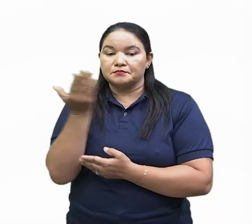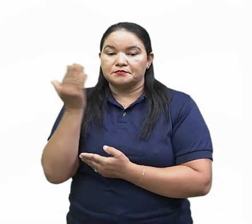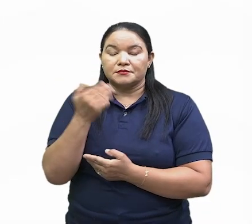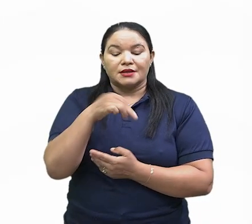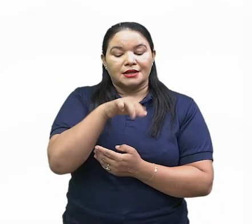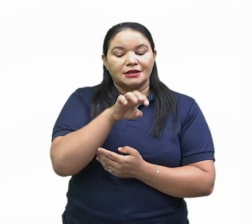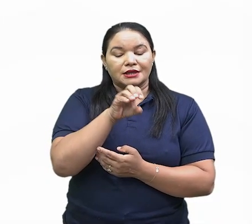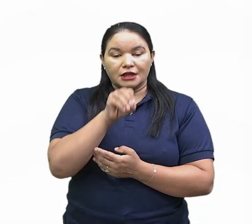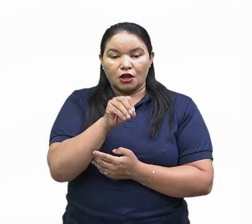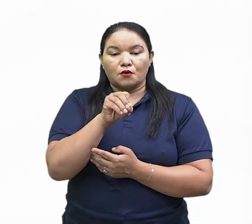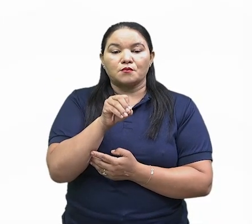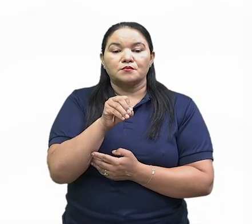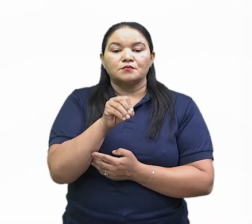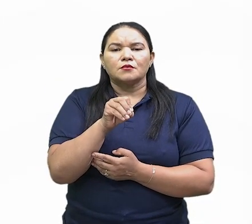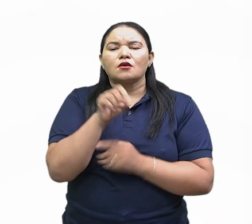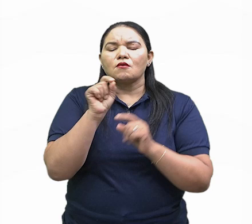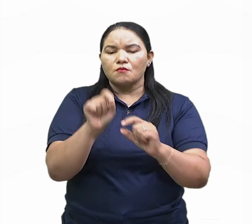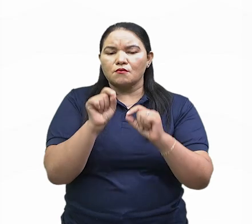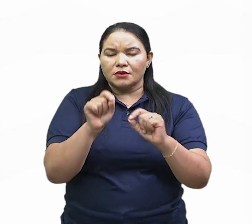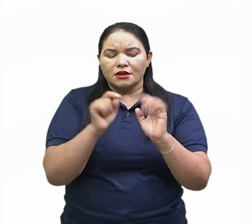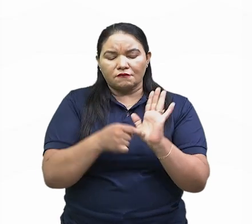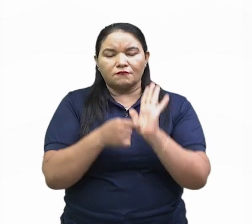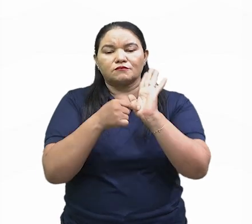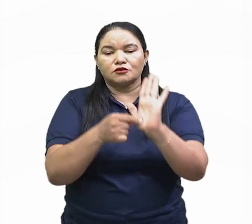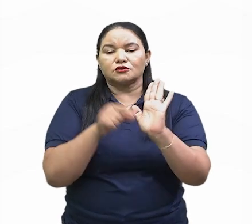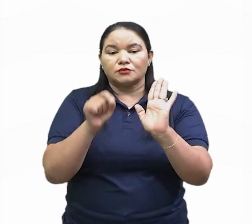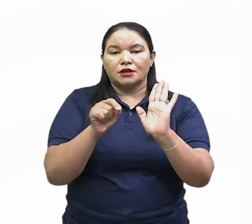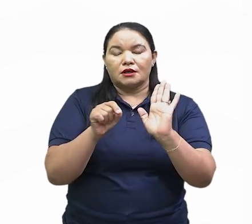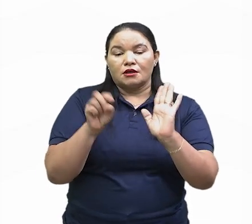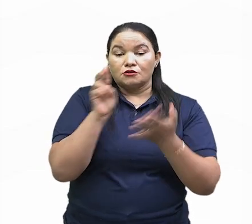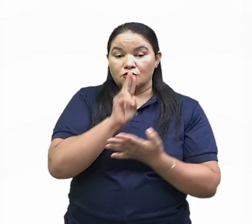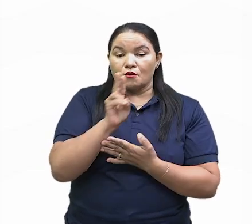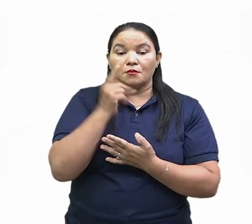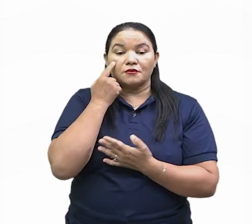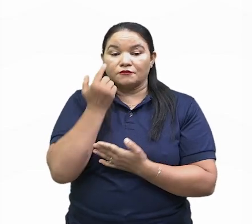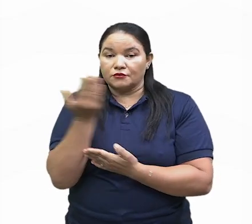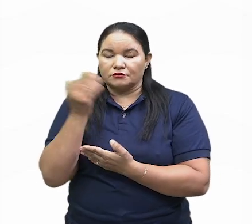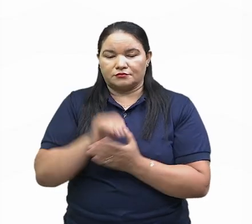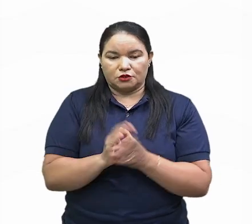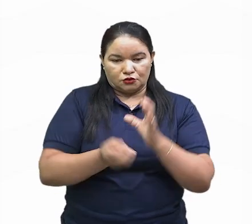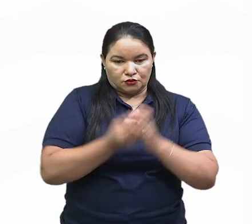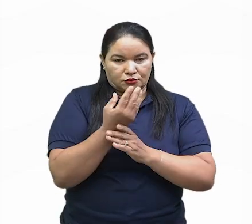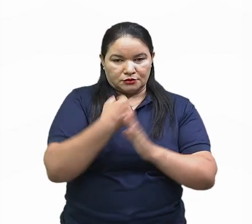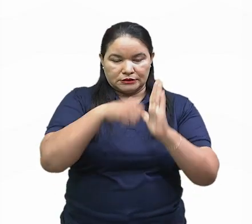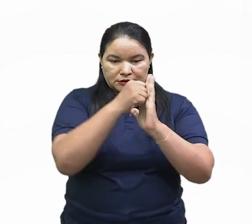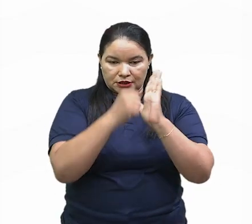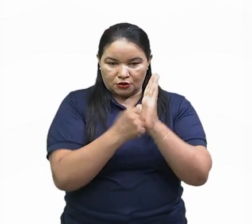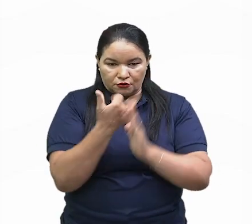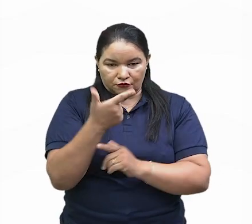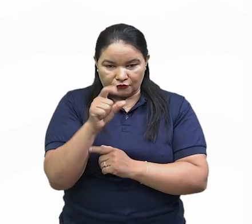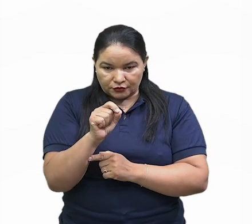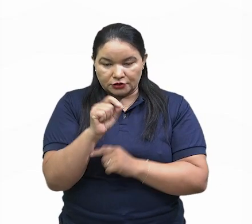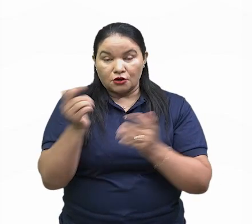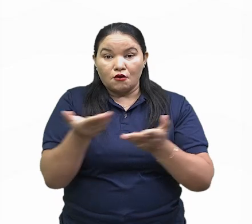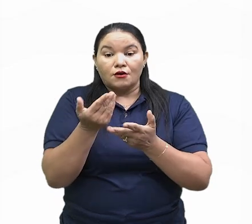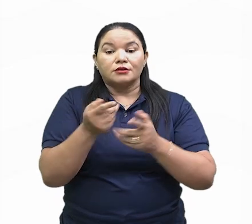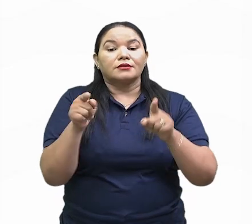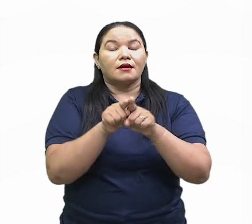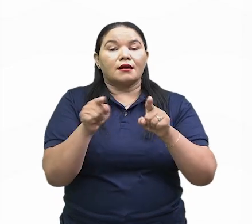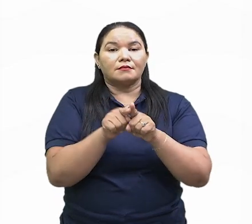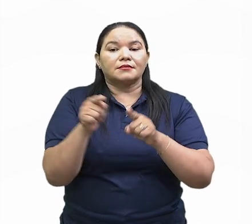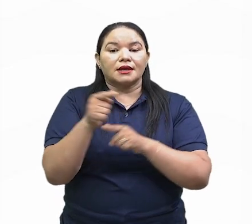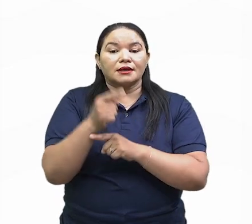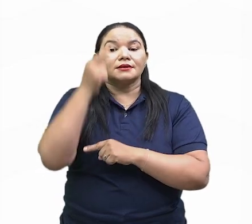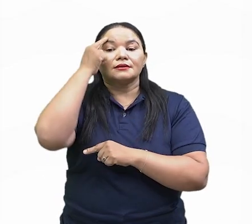que que a teoria neomalthusiana vai colocar para a gente? Vai surgir no século XX e acaba retomando ideias